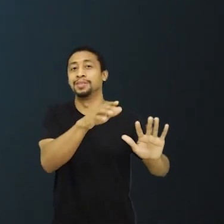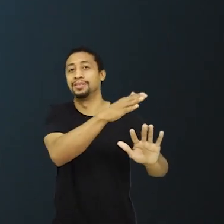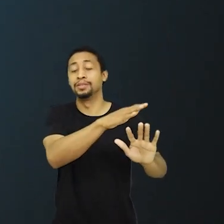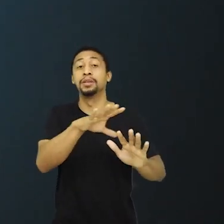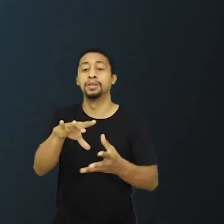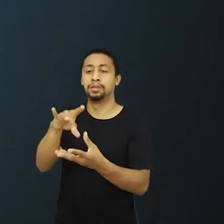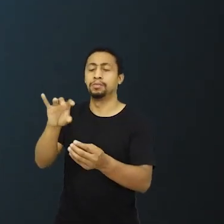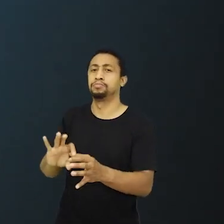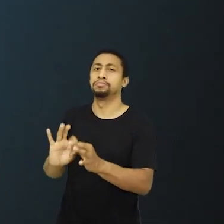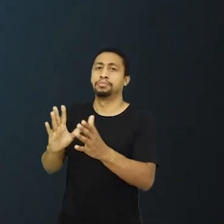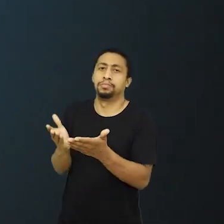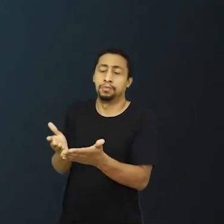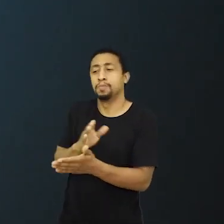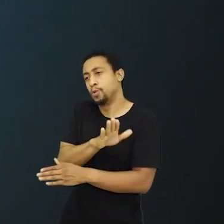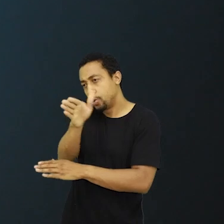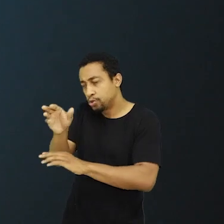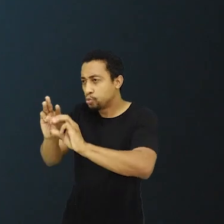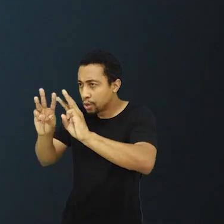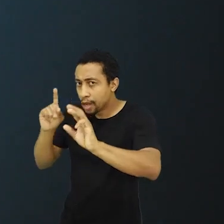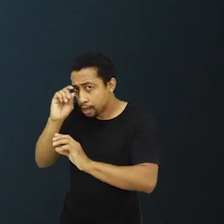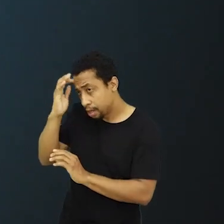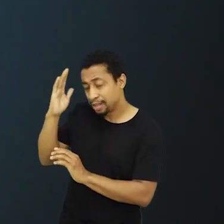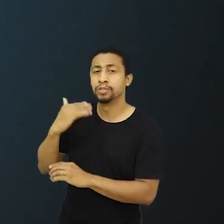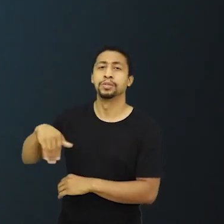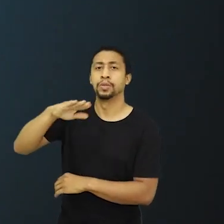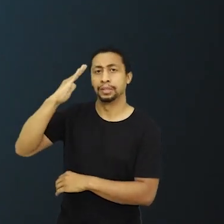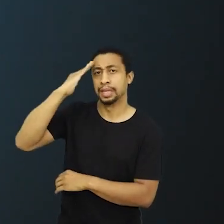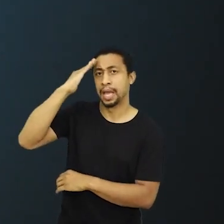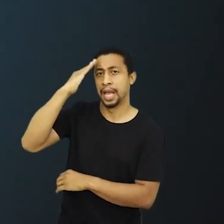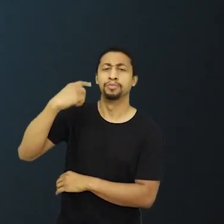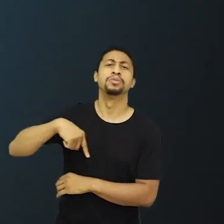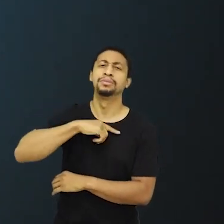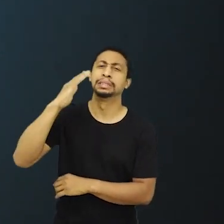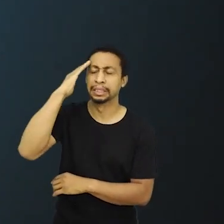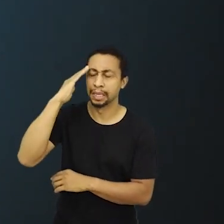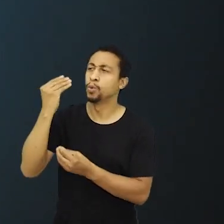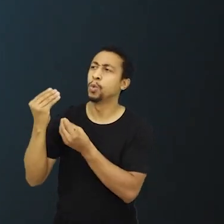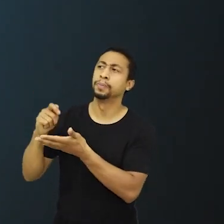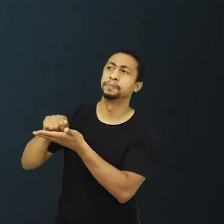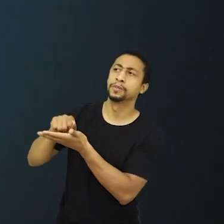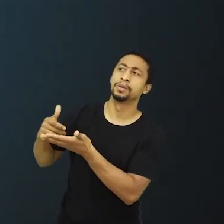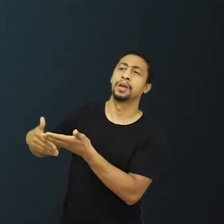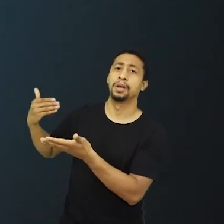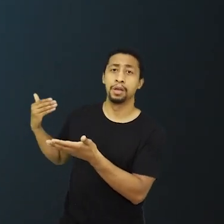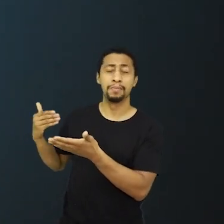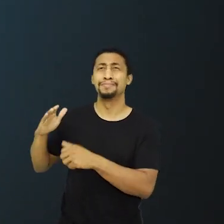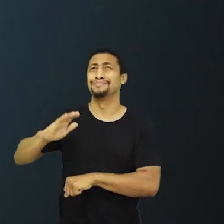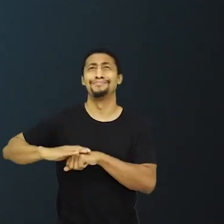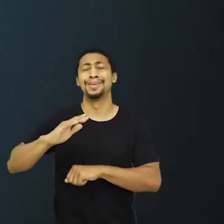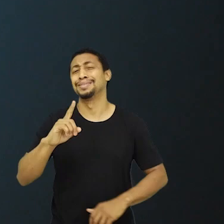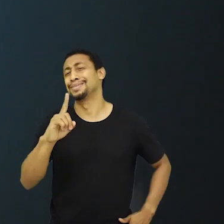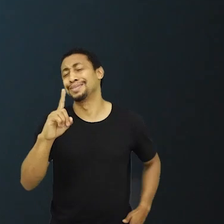sabe no período do Estadão tudo que ele escreveu, sabe no período da Visão. Da Visão tem um texto de mais de